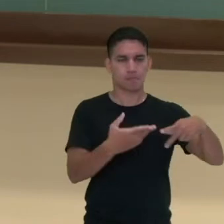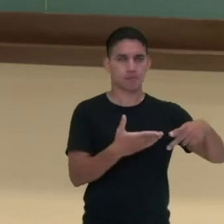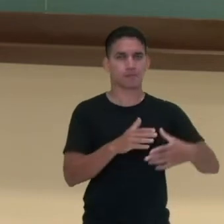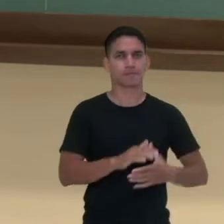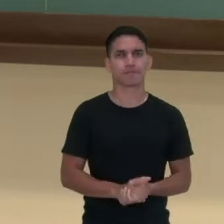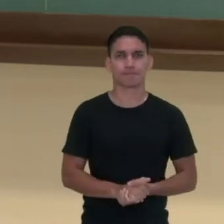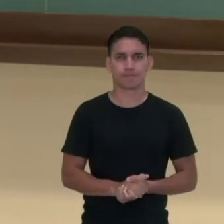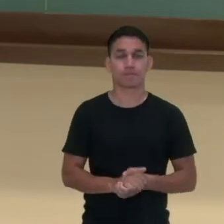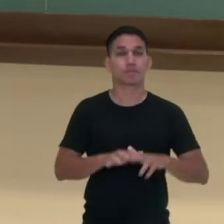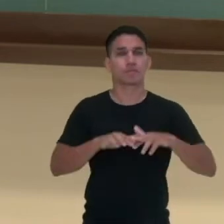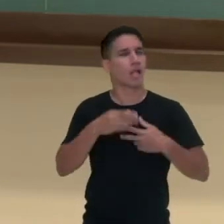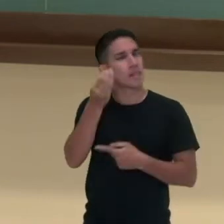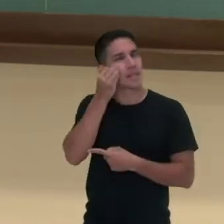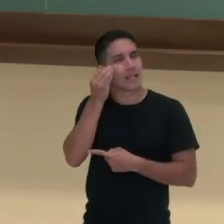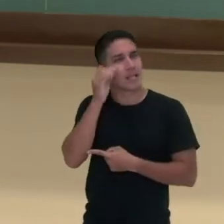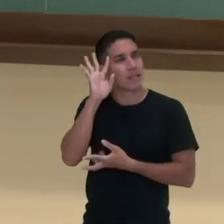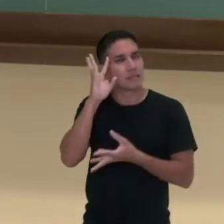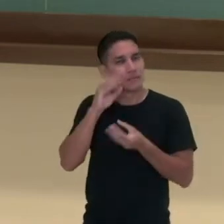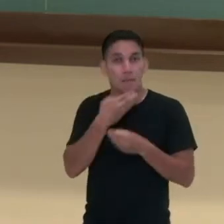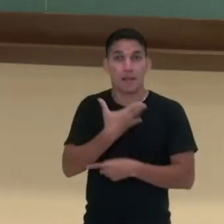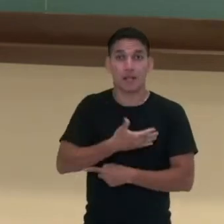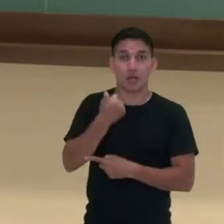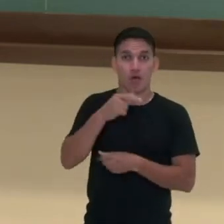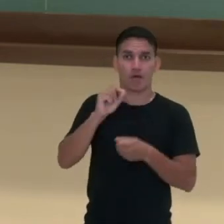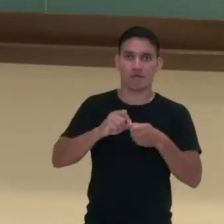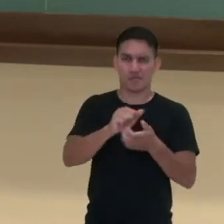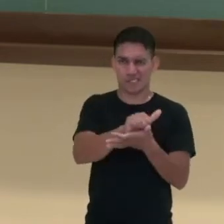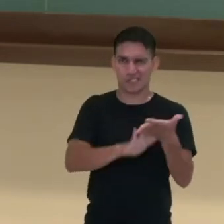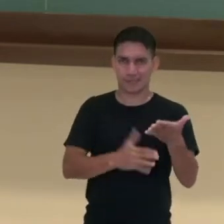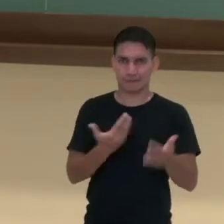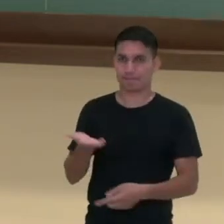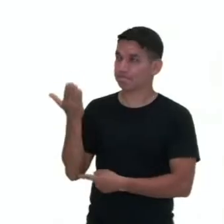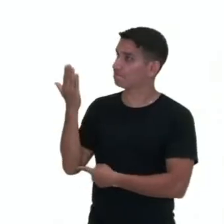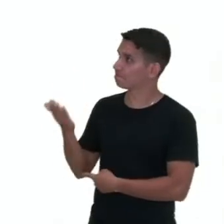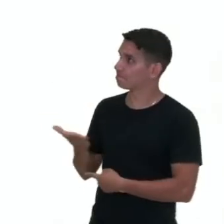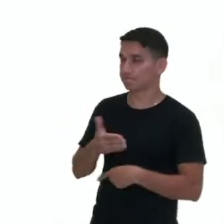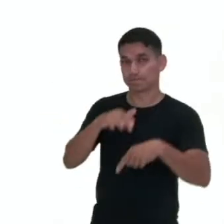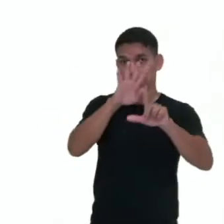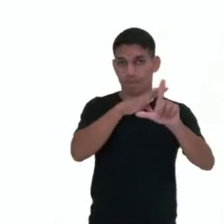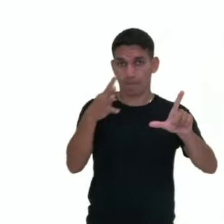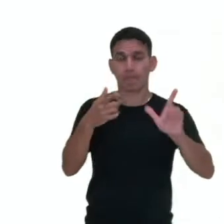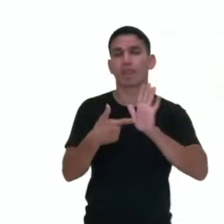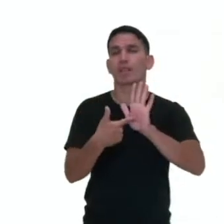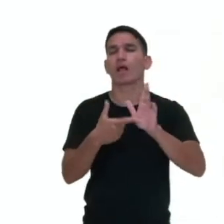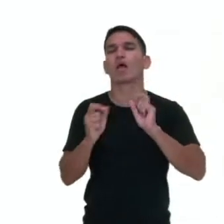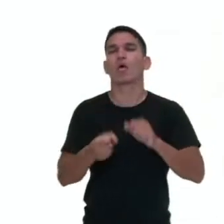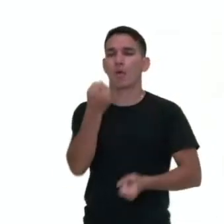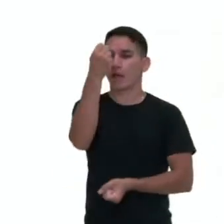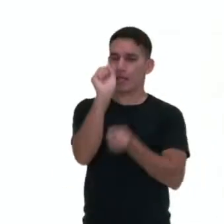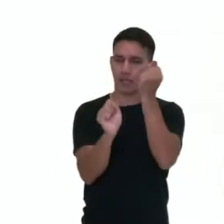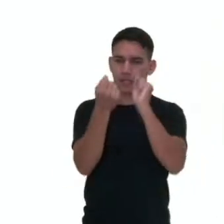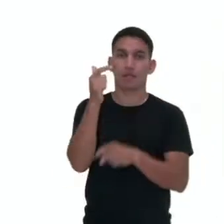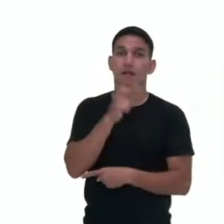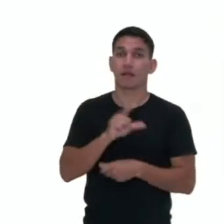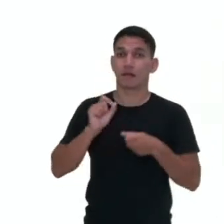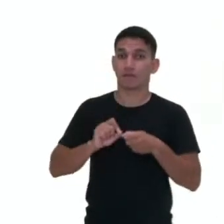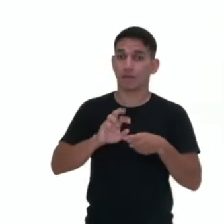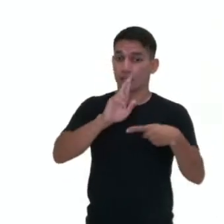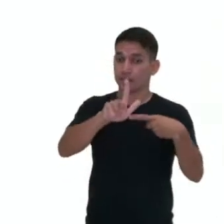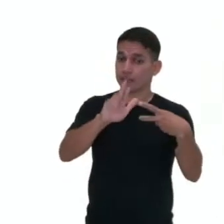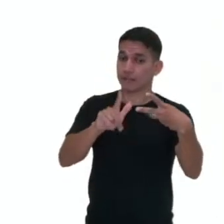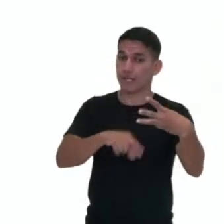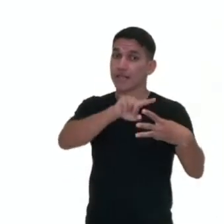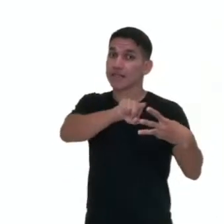Vamos fazer isso, tentar entender melhor, pessoal, fazendo um exercício. Então, vamos lá. Uma indústria fabrica 3 modelos diferentes